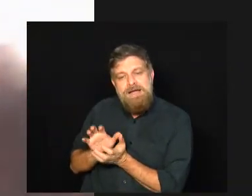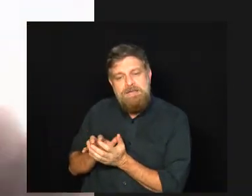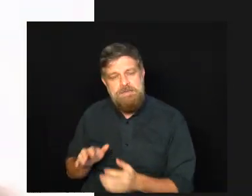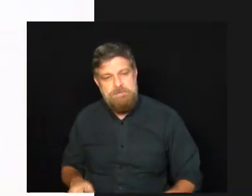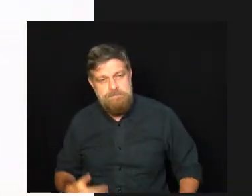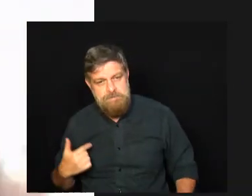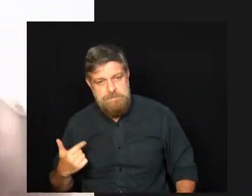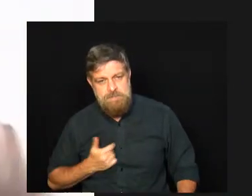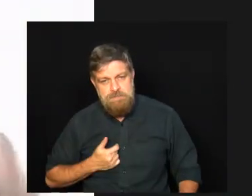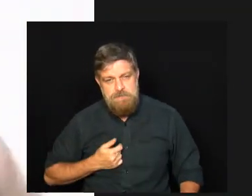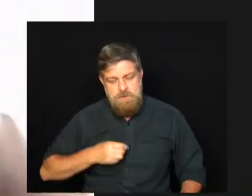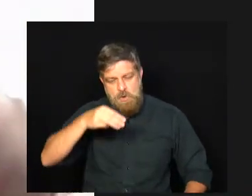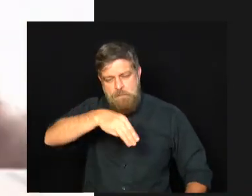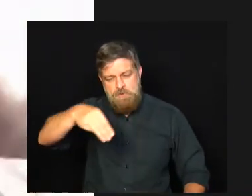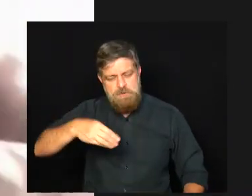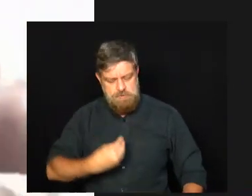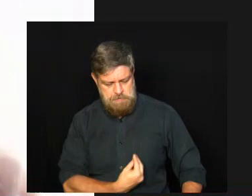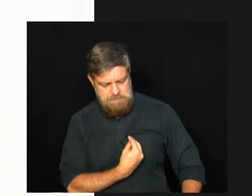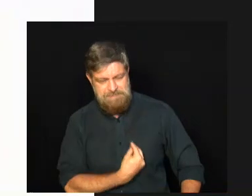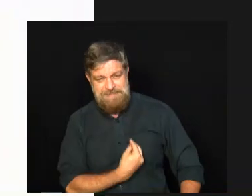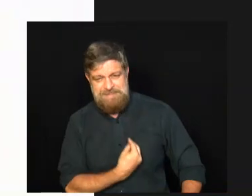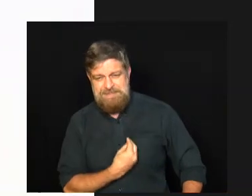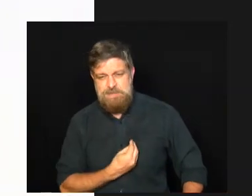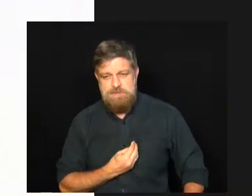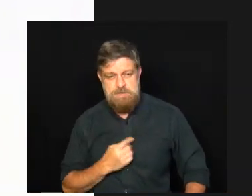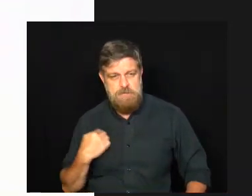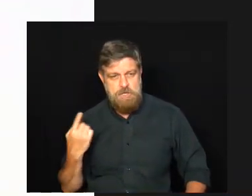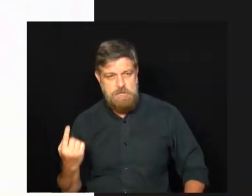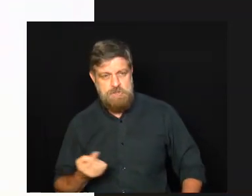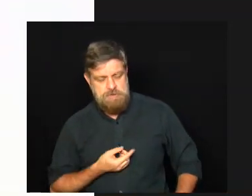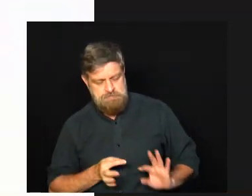Foram os monitores todos, fizemos